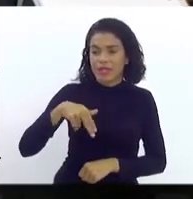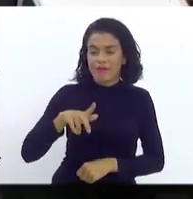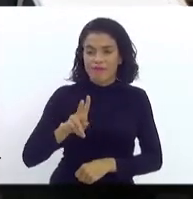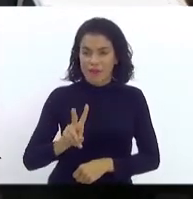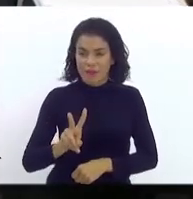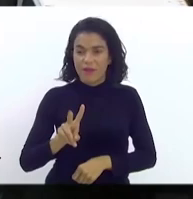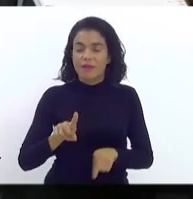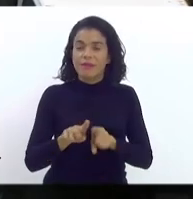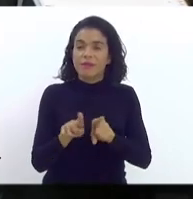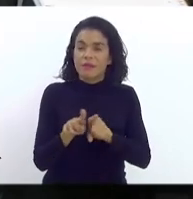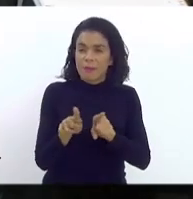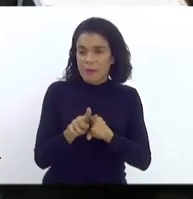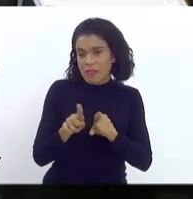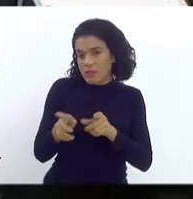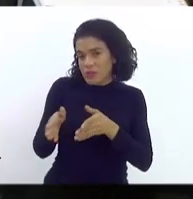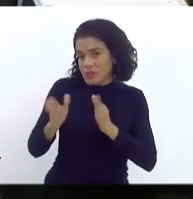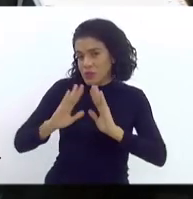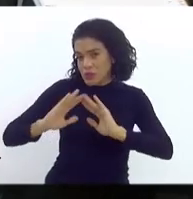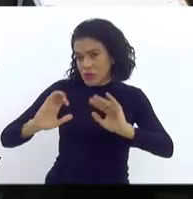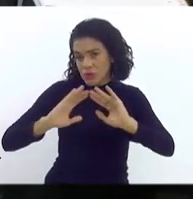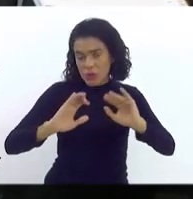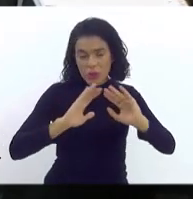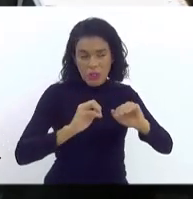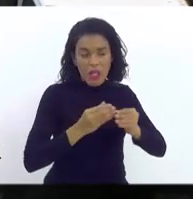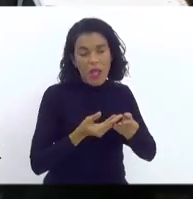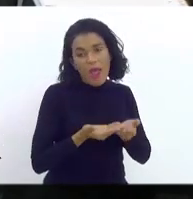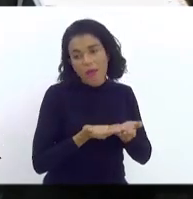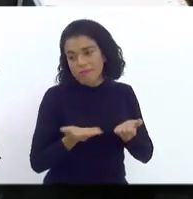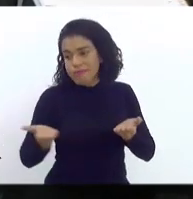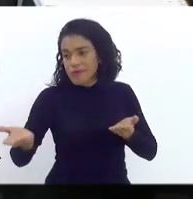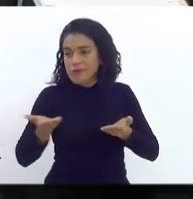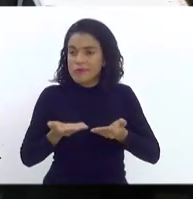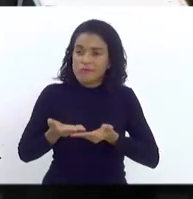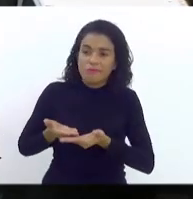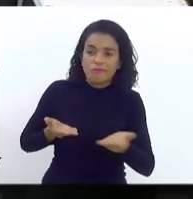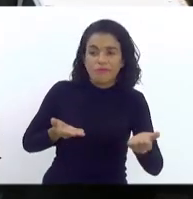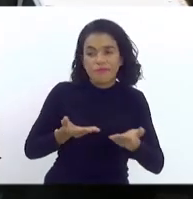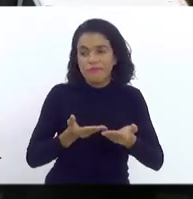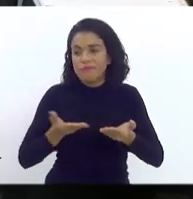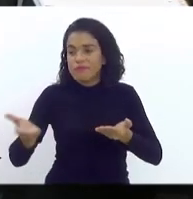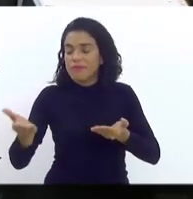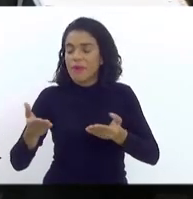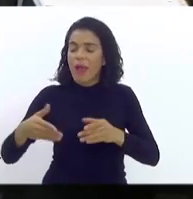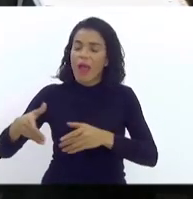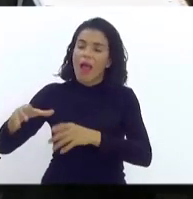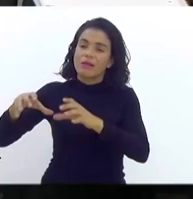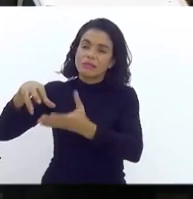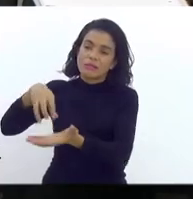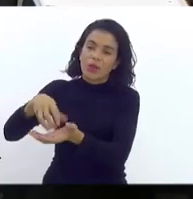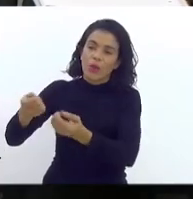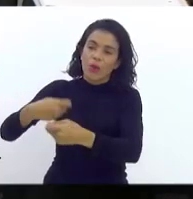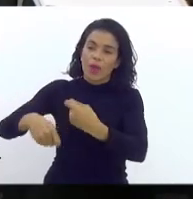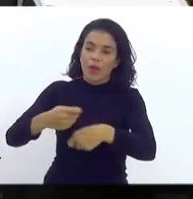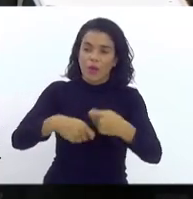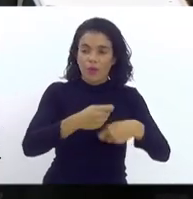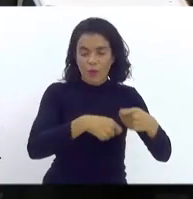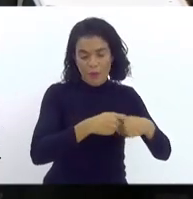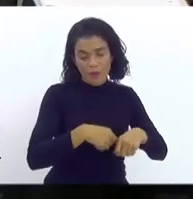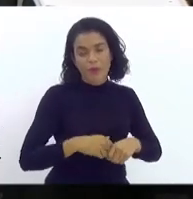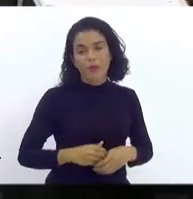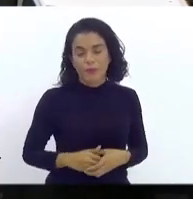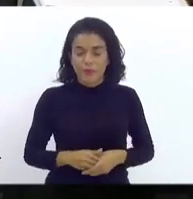todas as solicitações são tratadas pelas áreas técnicas para avaliar as viabilidades econômicas e